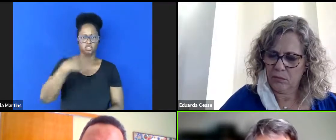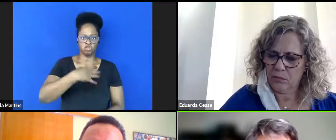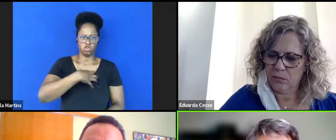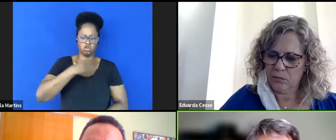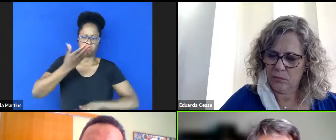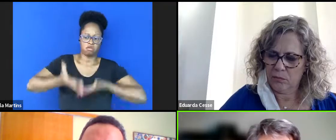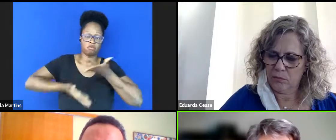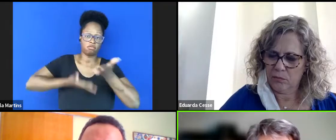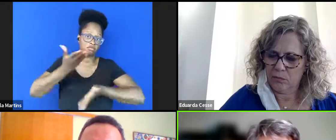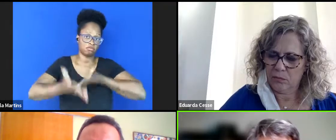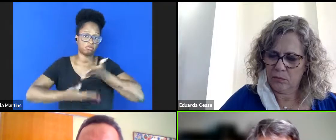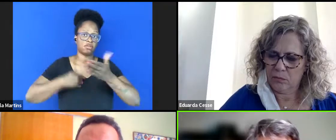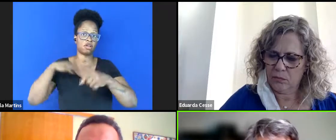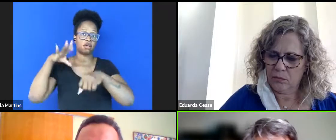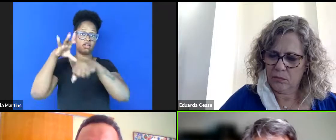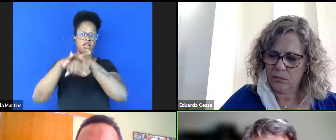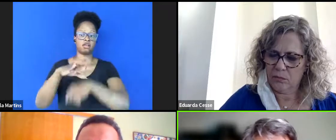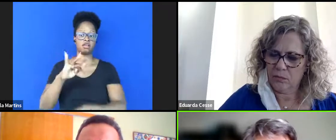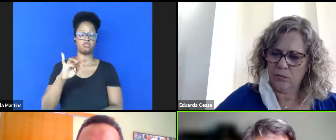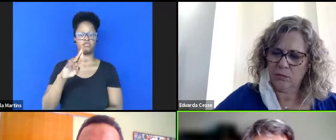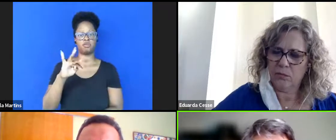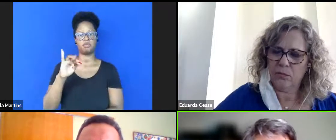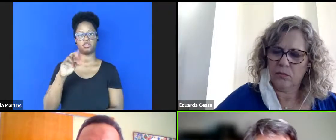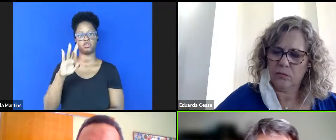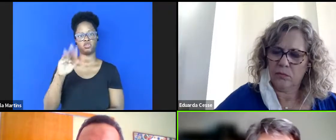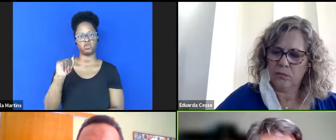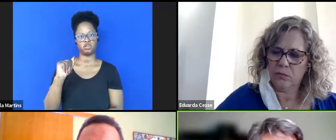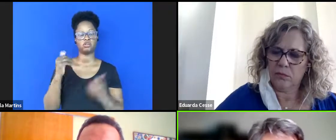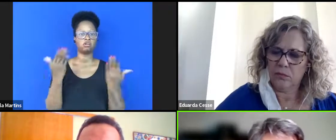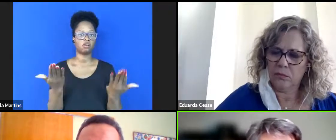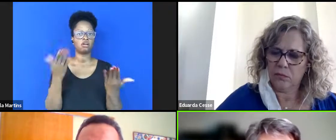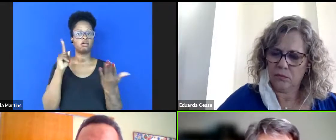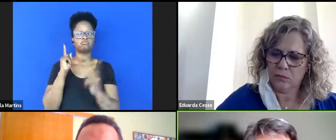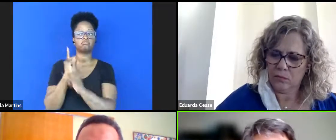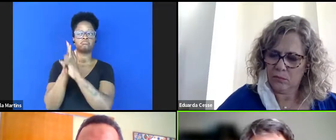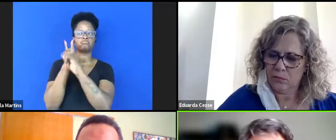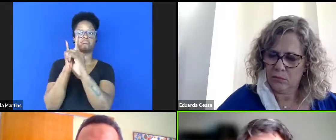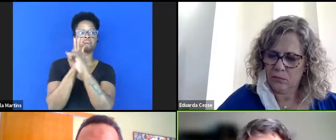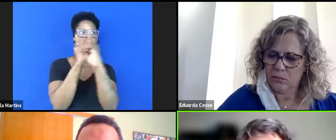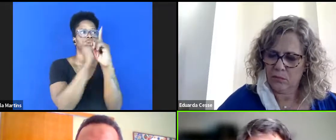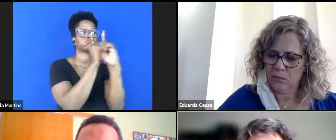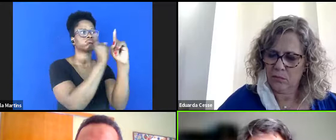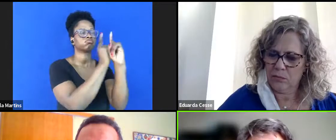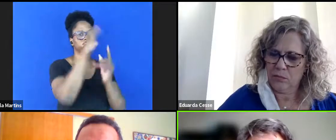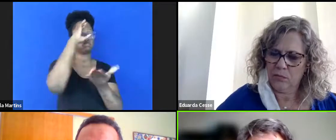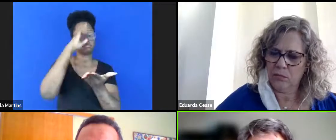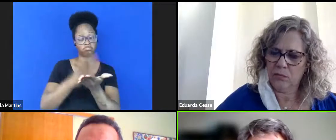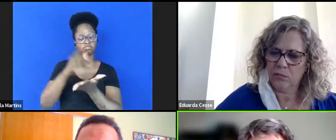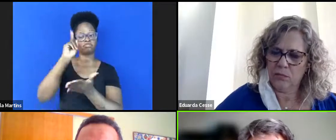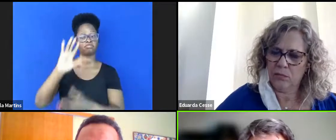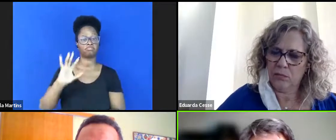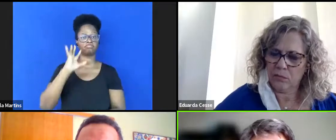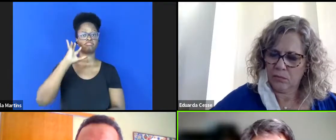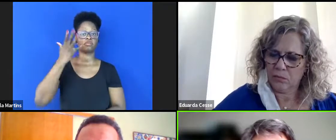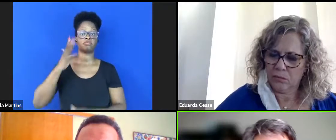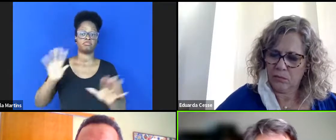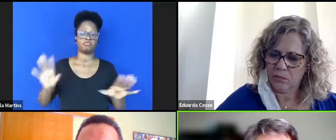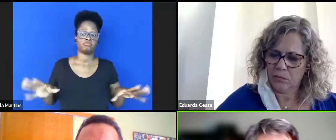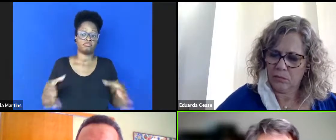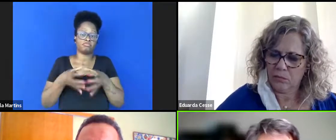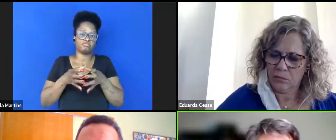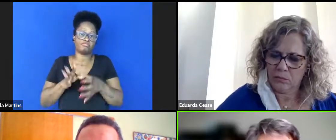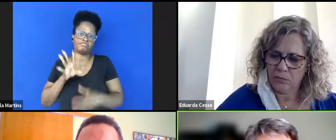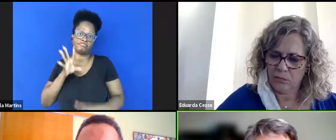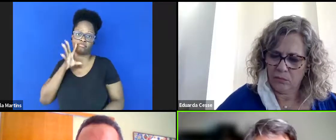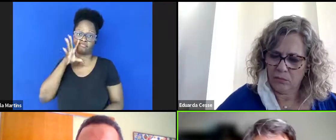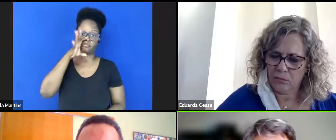tratamento para doenças inflamatórias. Os achados reportados na tese são o resultado de um esforço coletivo de colegas